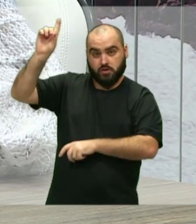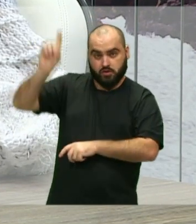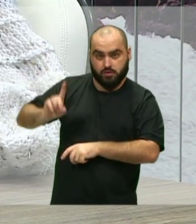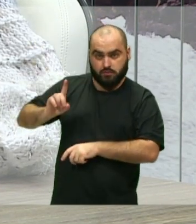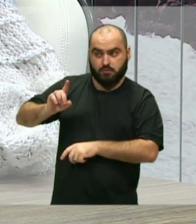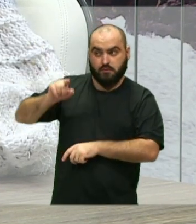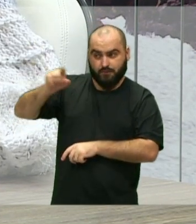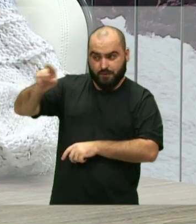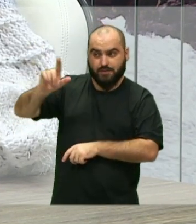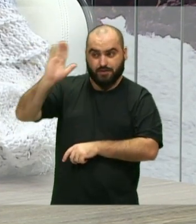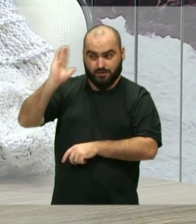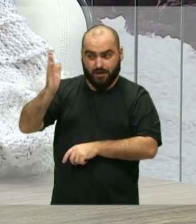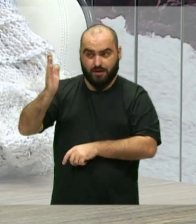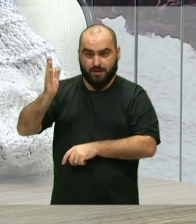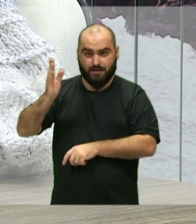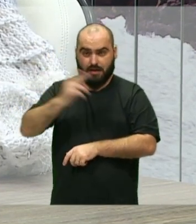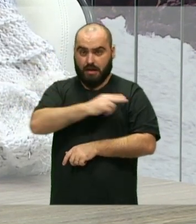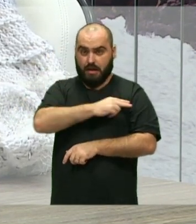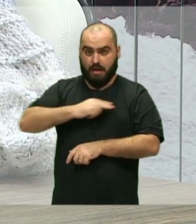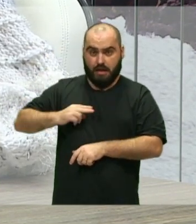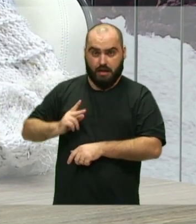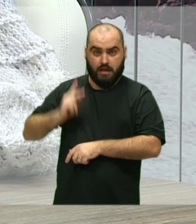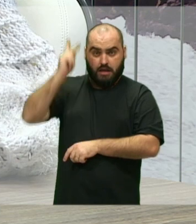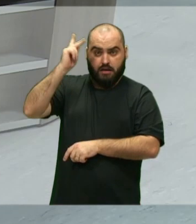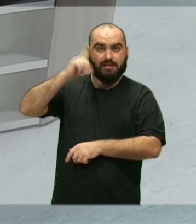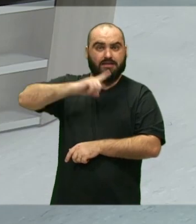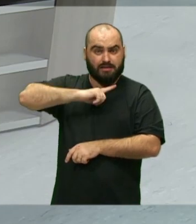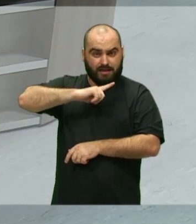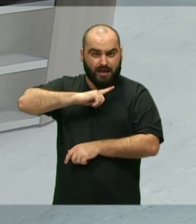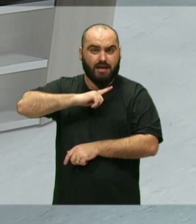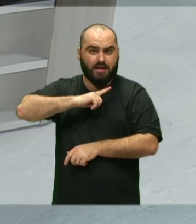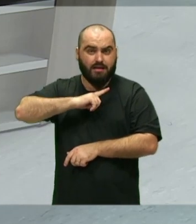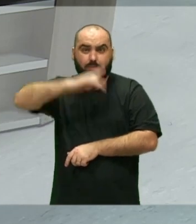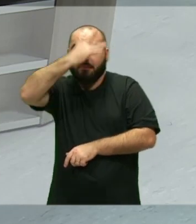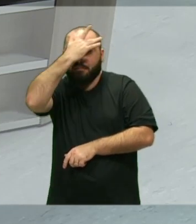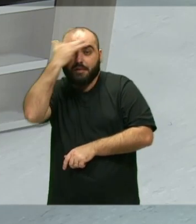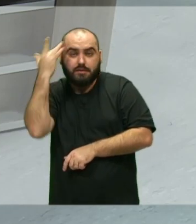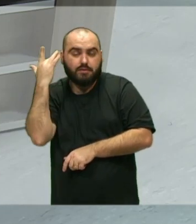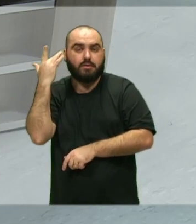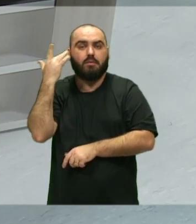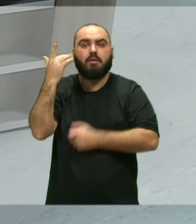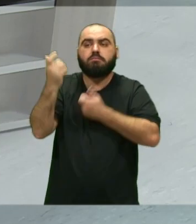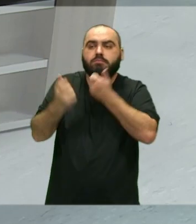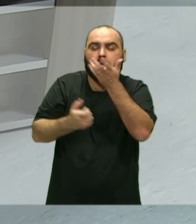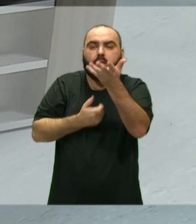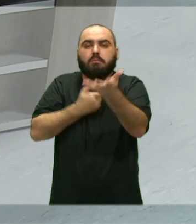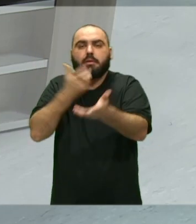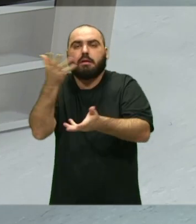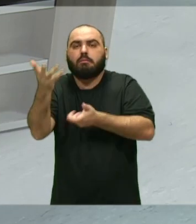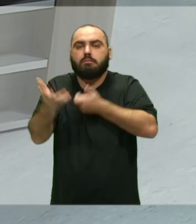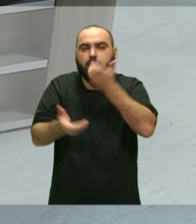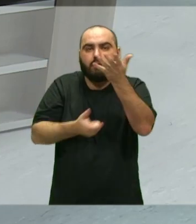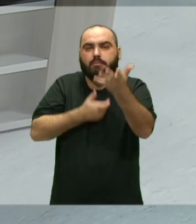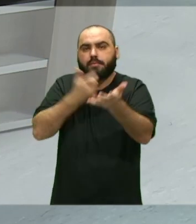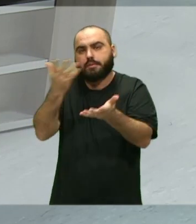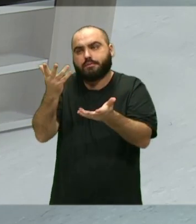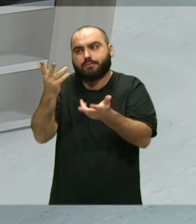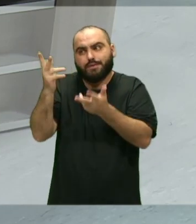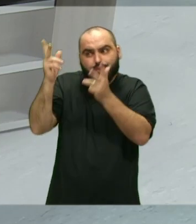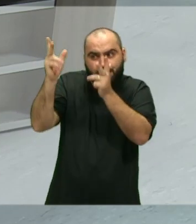vocês enfrentaram na Helen Keller, vocês ainda têm muitos relatos de situações